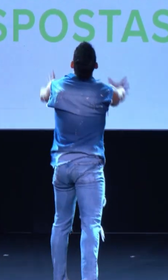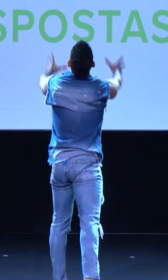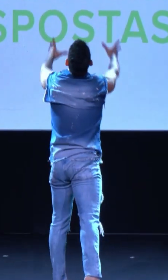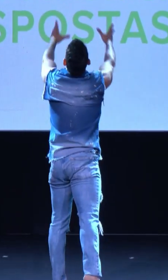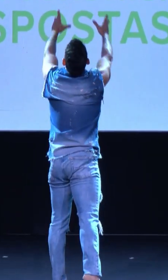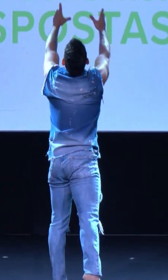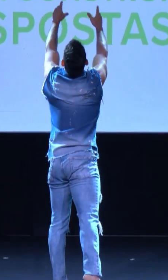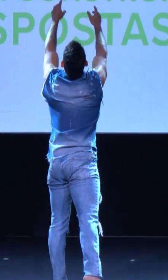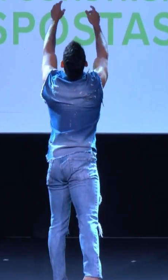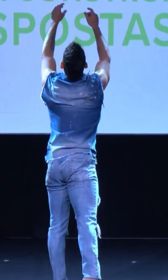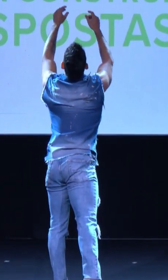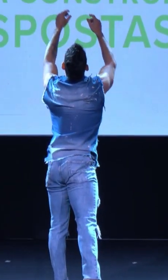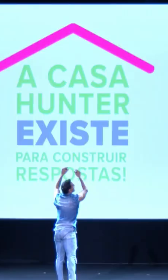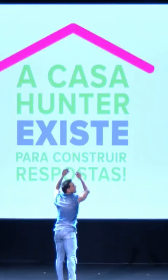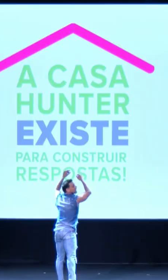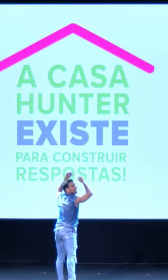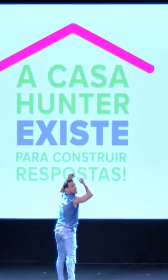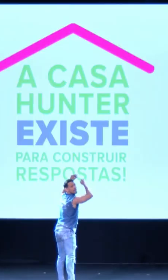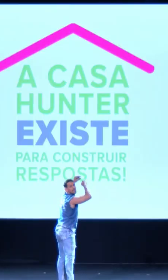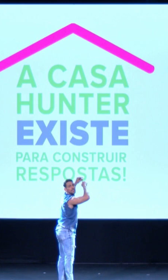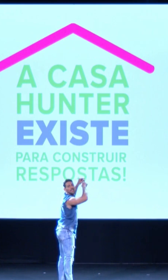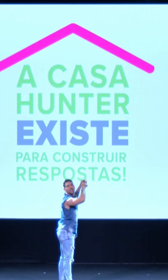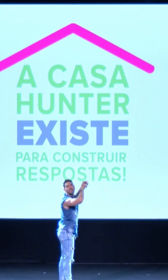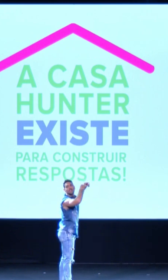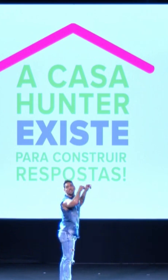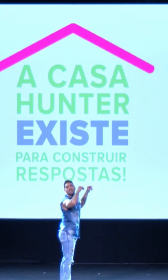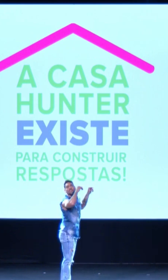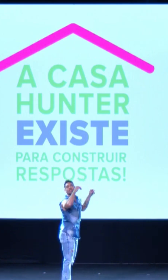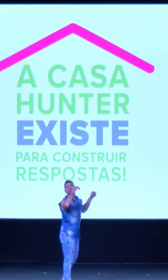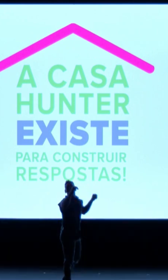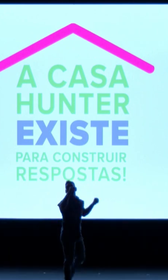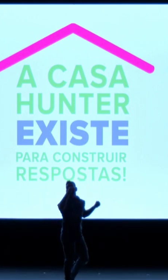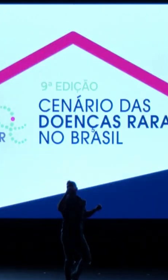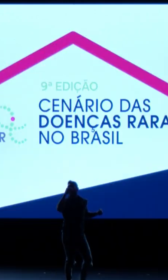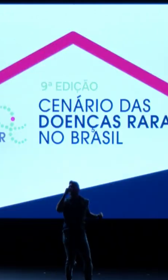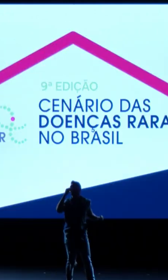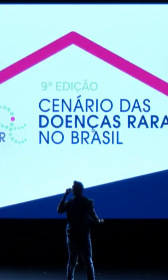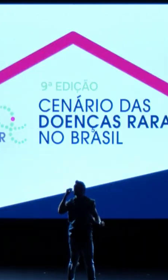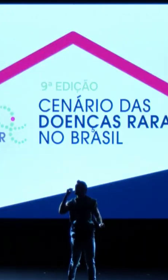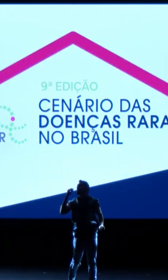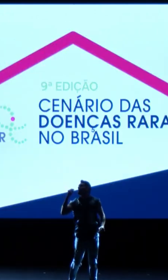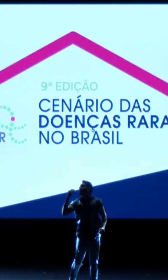3 qu 3 do um